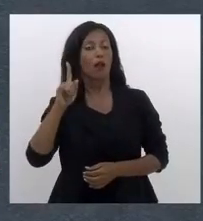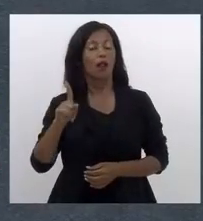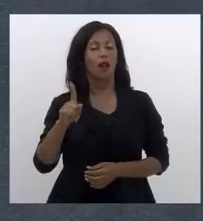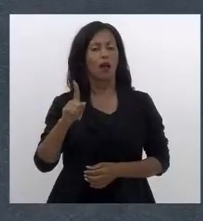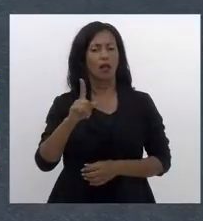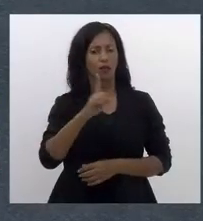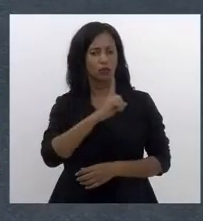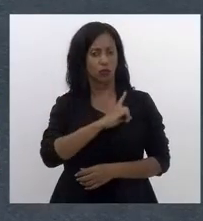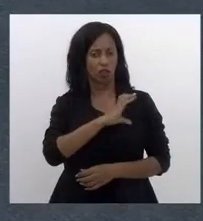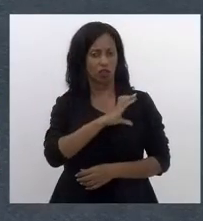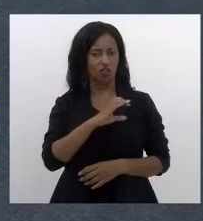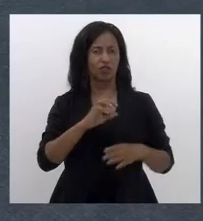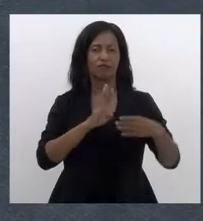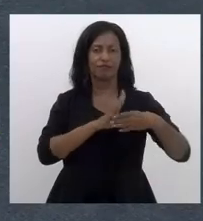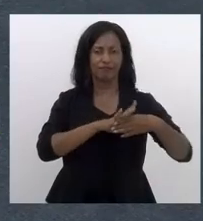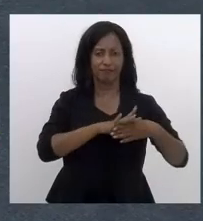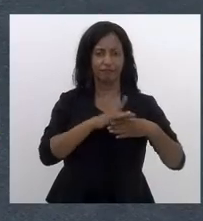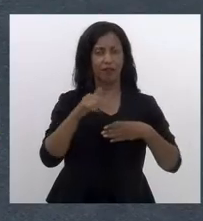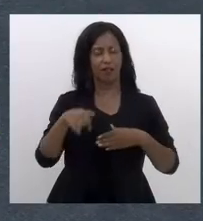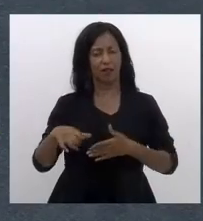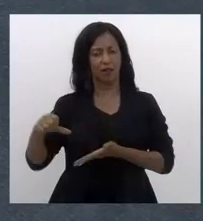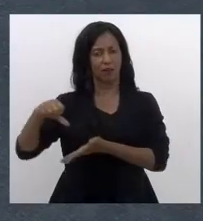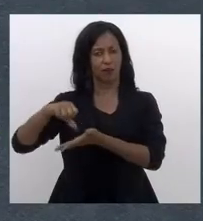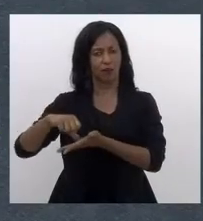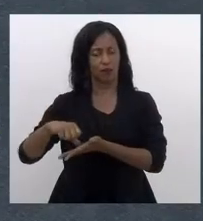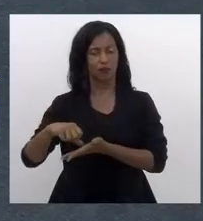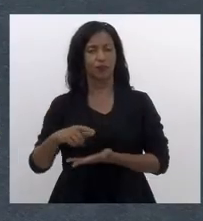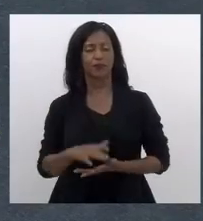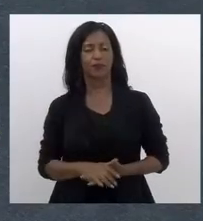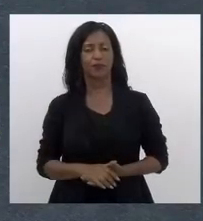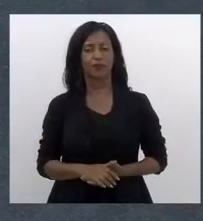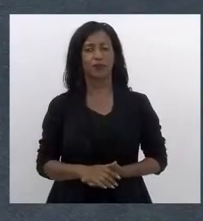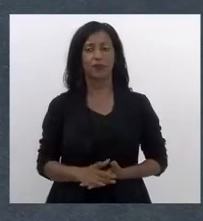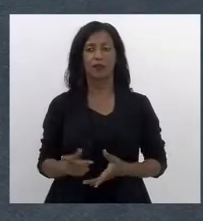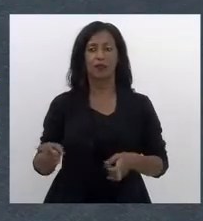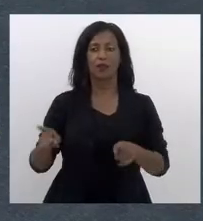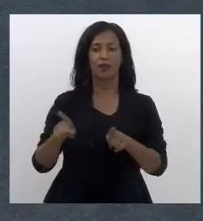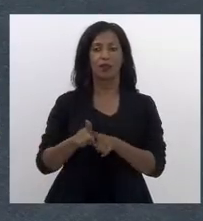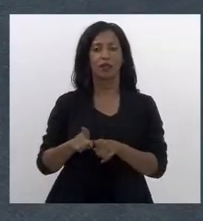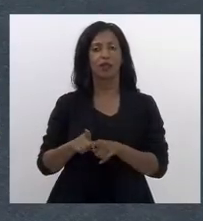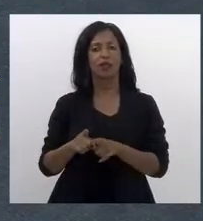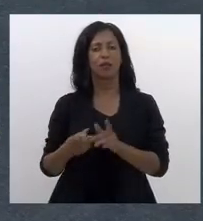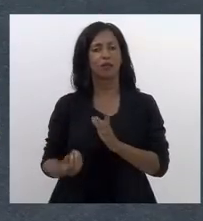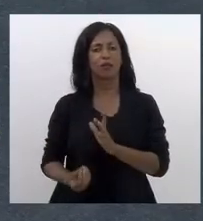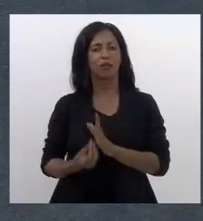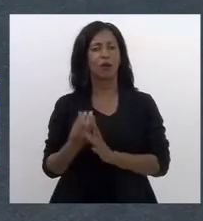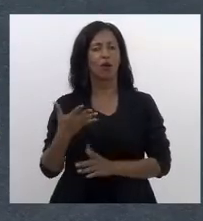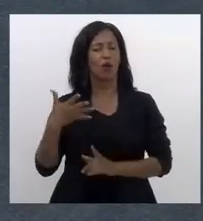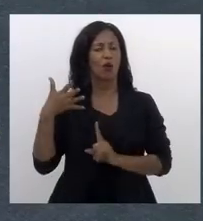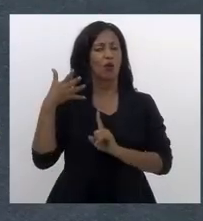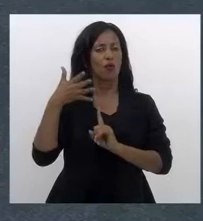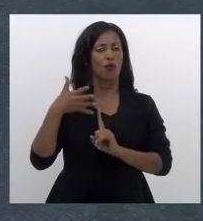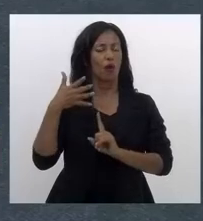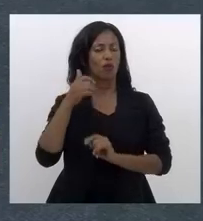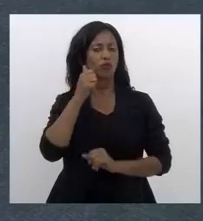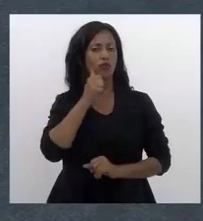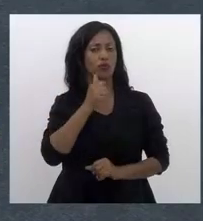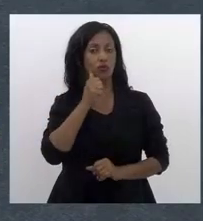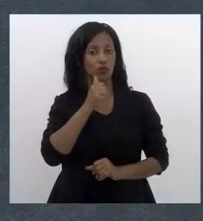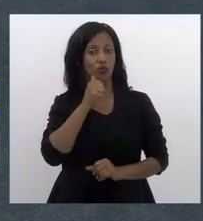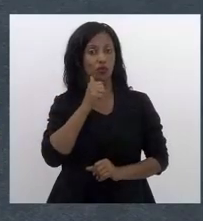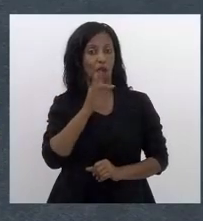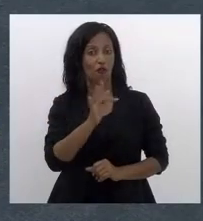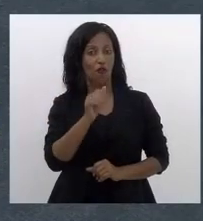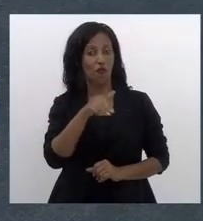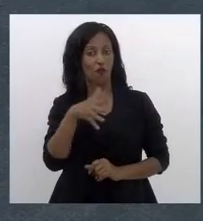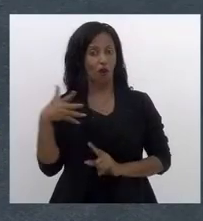Caxias, município aqui do Estado do Rio de Janeiro, e também é uma das fundadoras do Fórum de Mulheres, Fórum Municipal